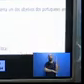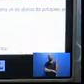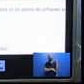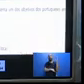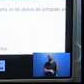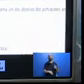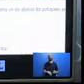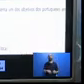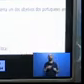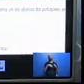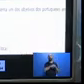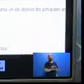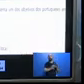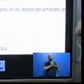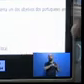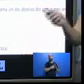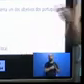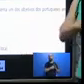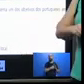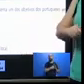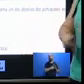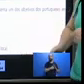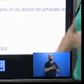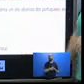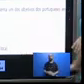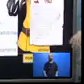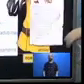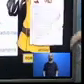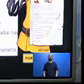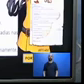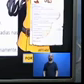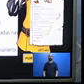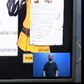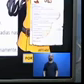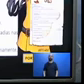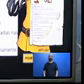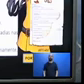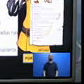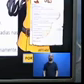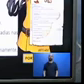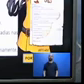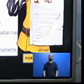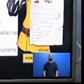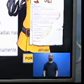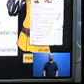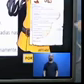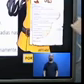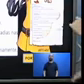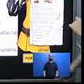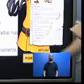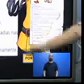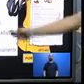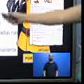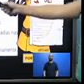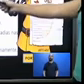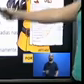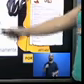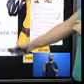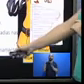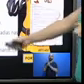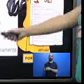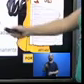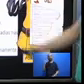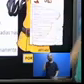haviam roubado dos índios, né? Ninguém rouba o que eu já roubei. Então vamos lá, vamos ver se vocês entenderam. A